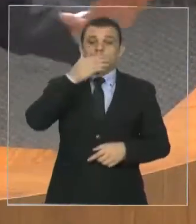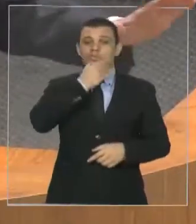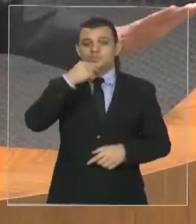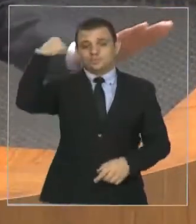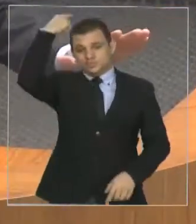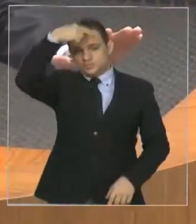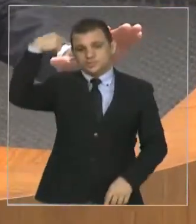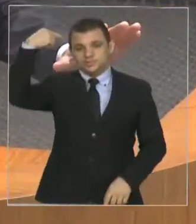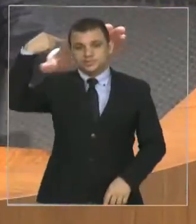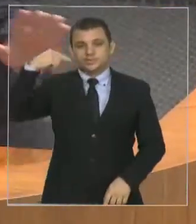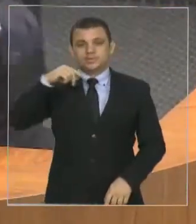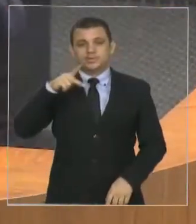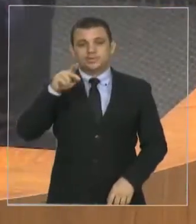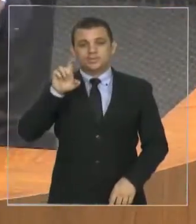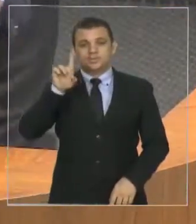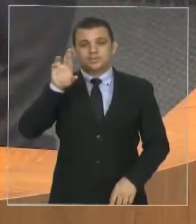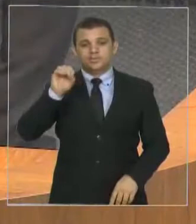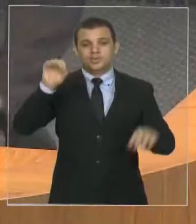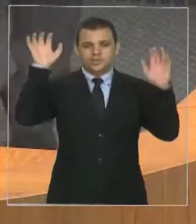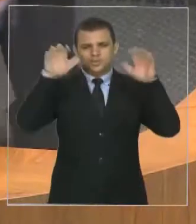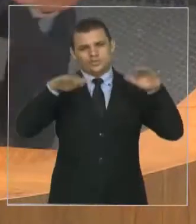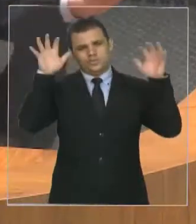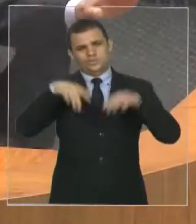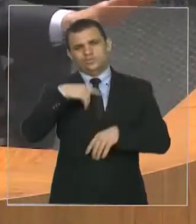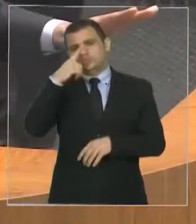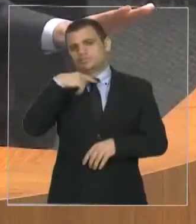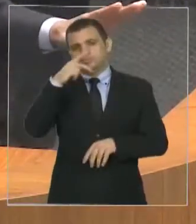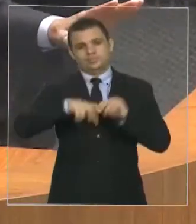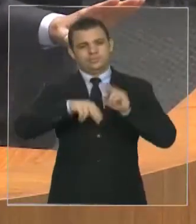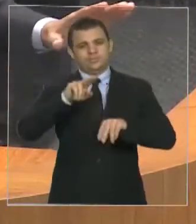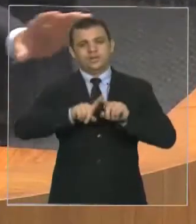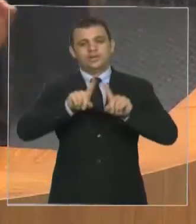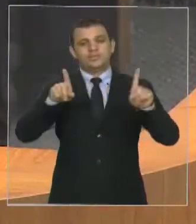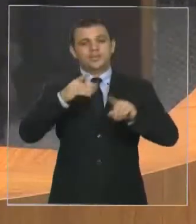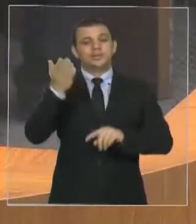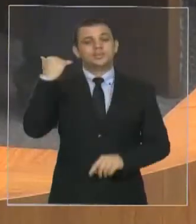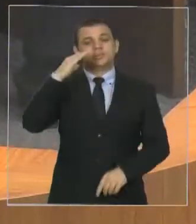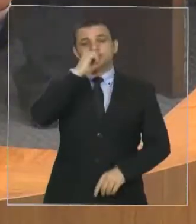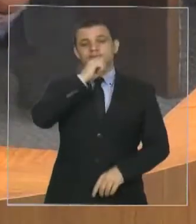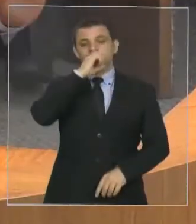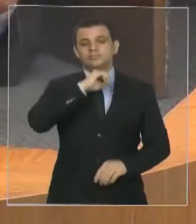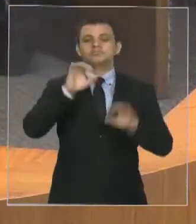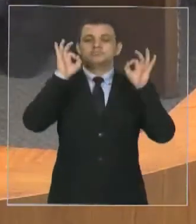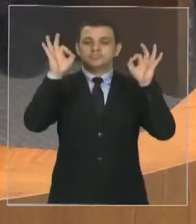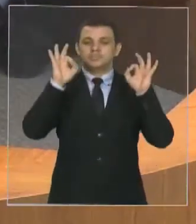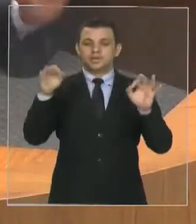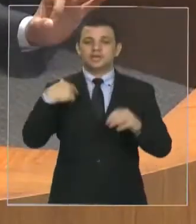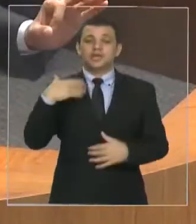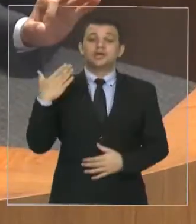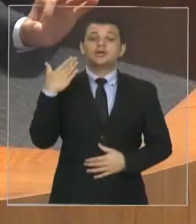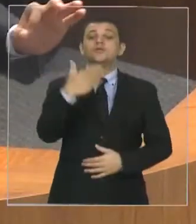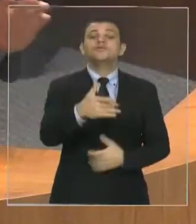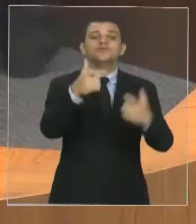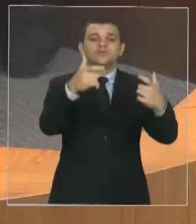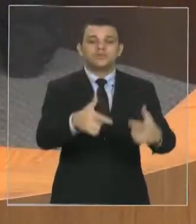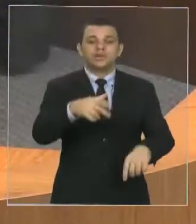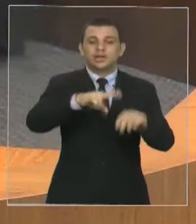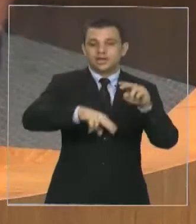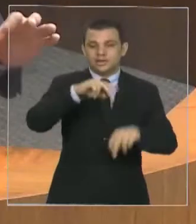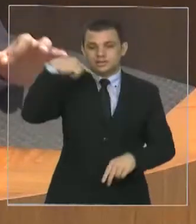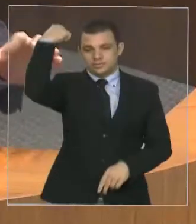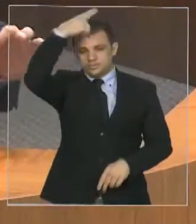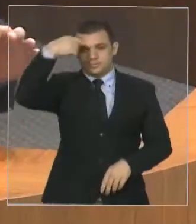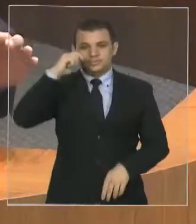deixou os arraiais funcionarem. Mas no sábado foi uma belezura. Eu estive no Arraial do Santo Antônio. Que